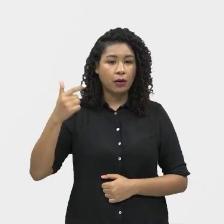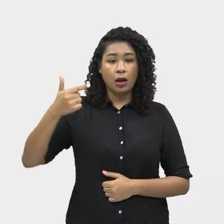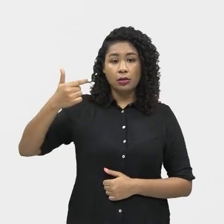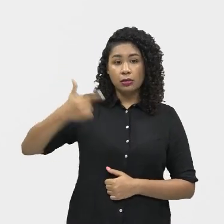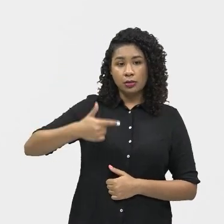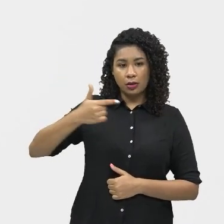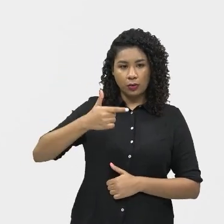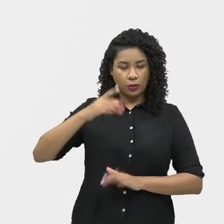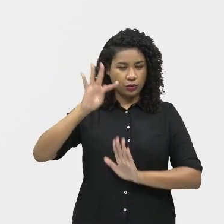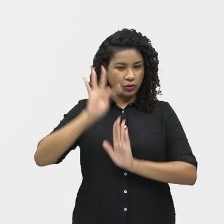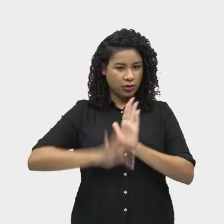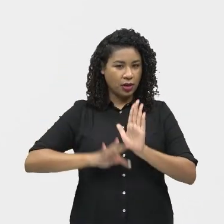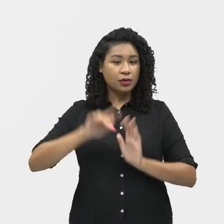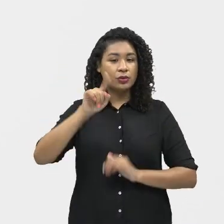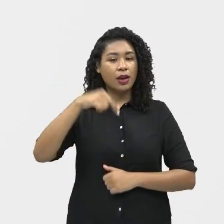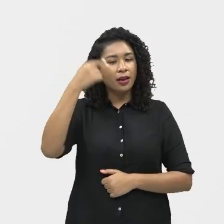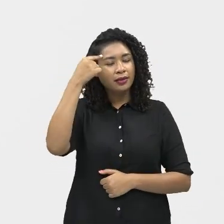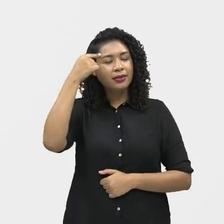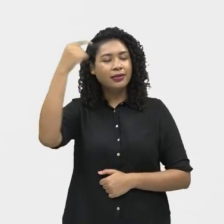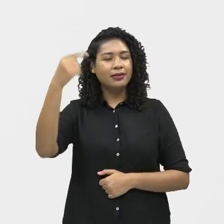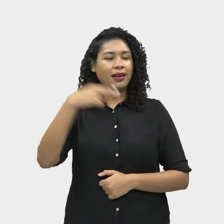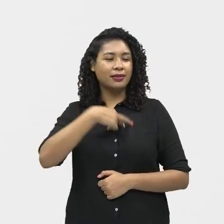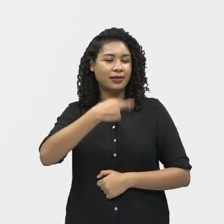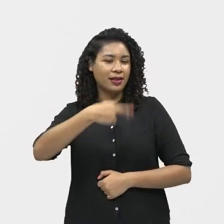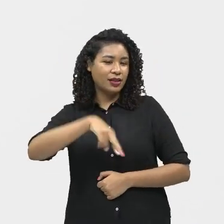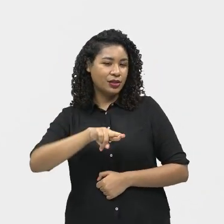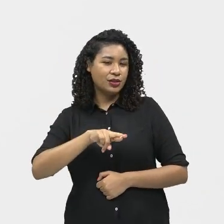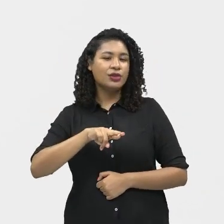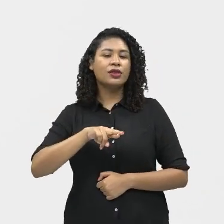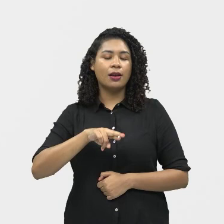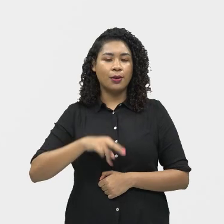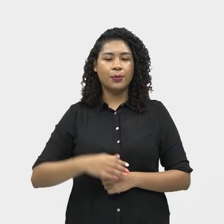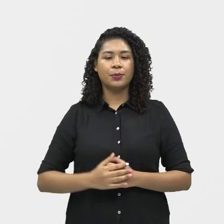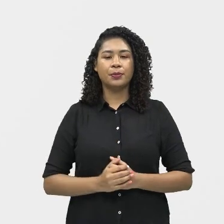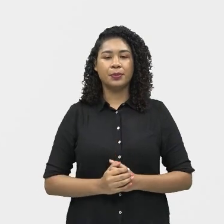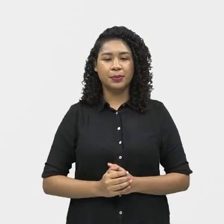ideia religiosa, mítica, de matriz